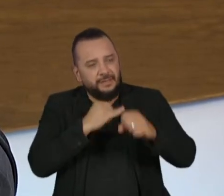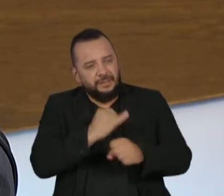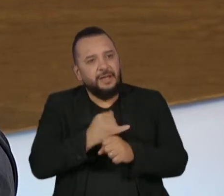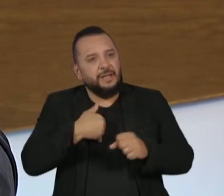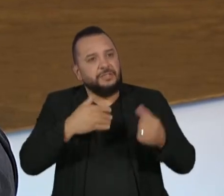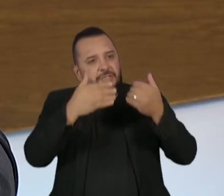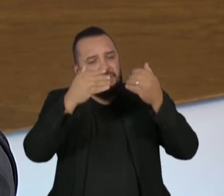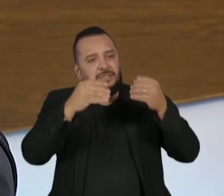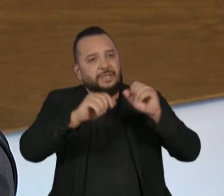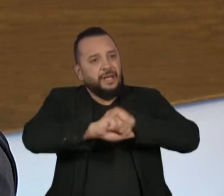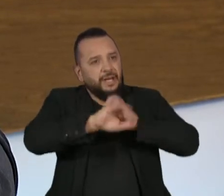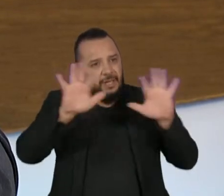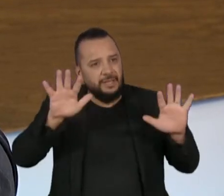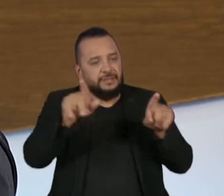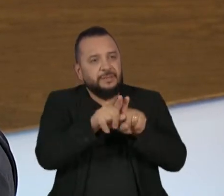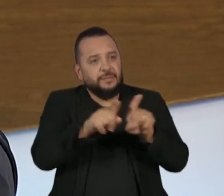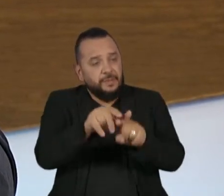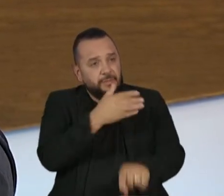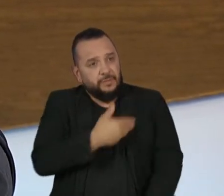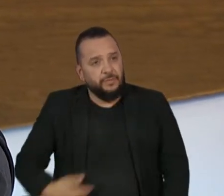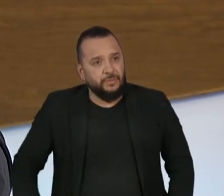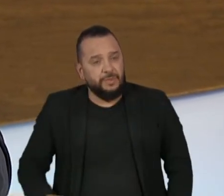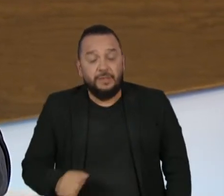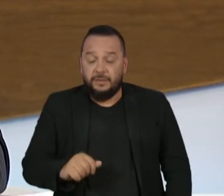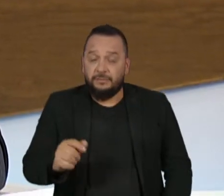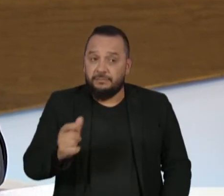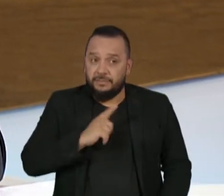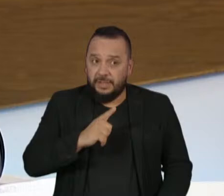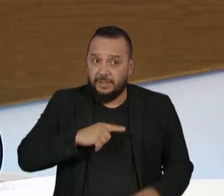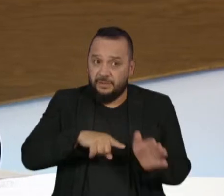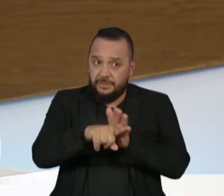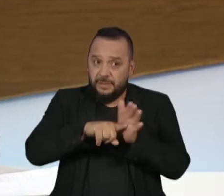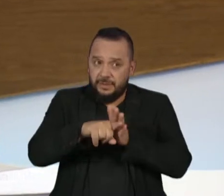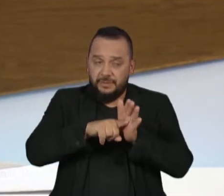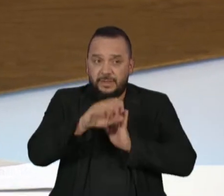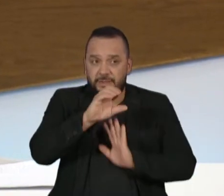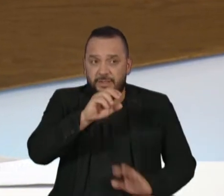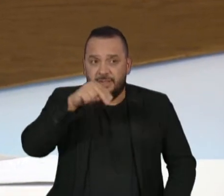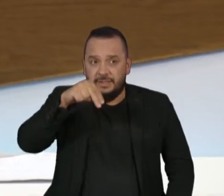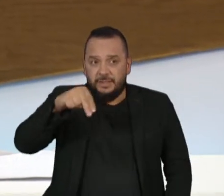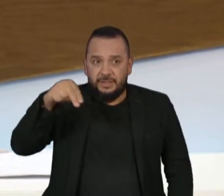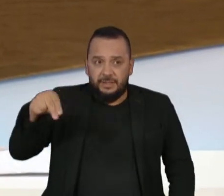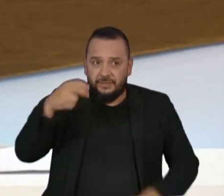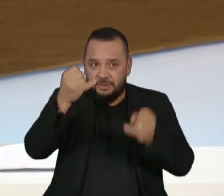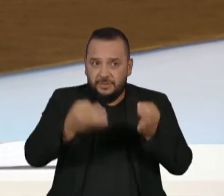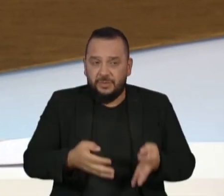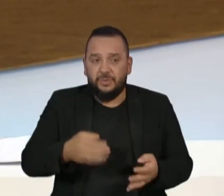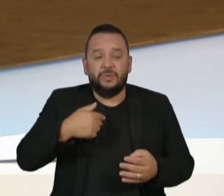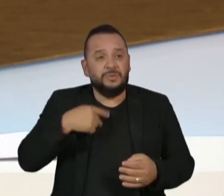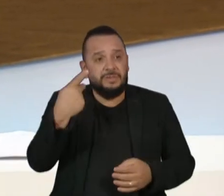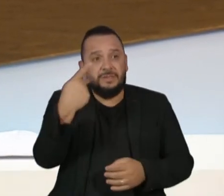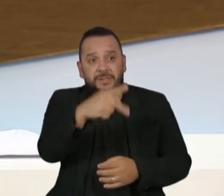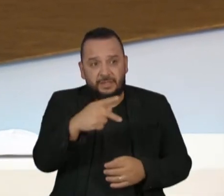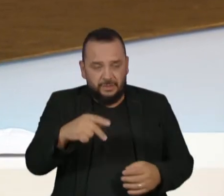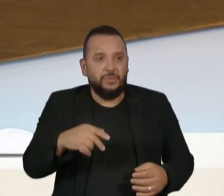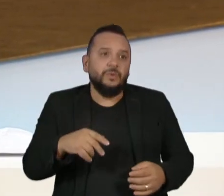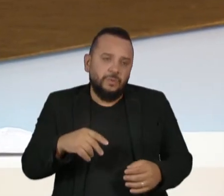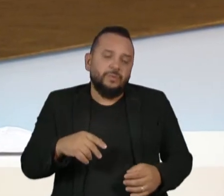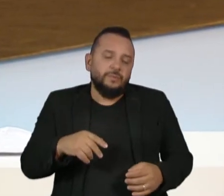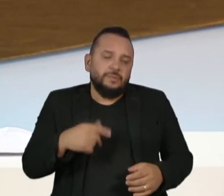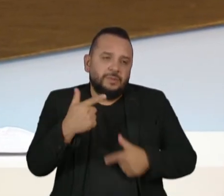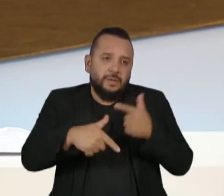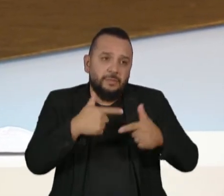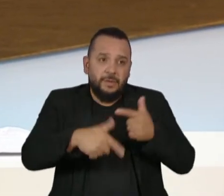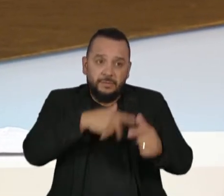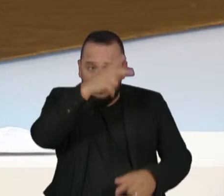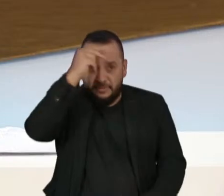pública. E em uma sabatina recente que o senhor fez para a CNN, se não estou errado, o senhor falou que no seu governo ainda vai ter uma coisa a mais